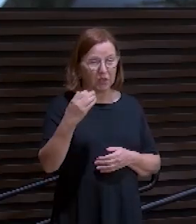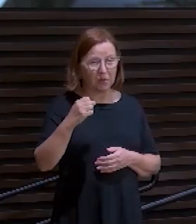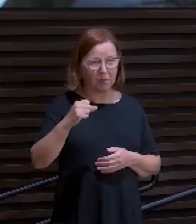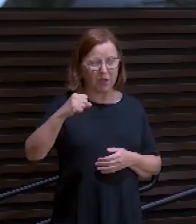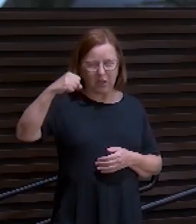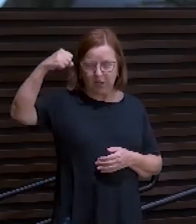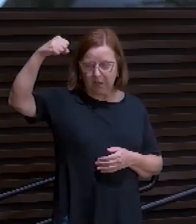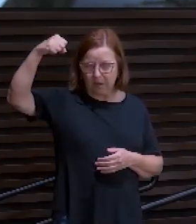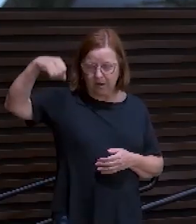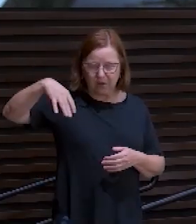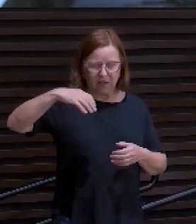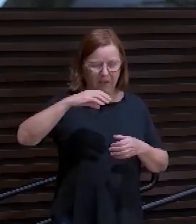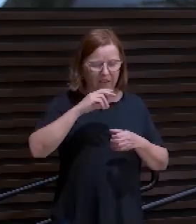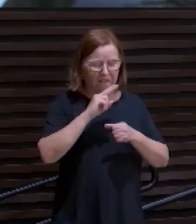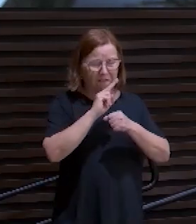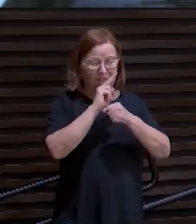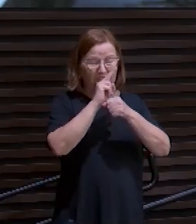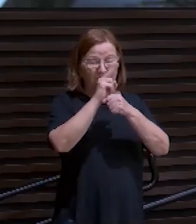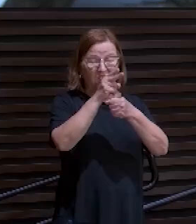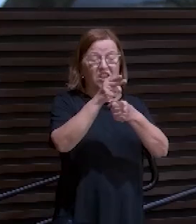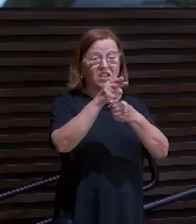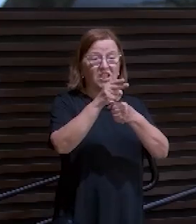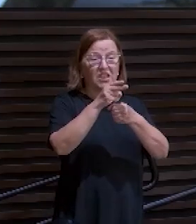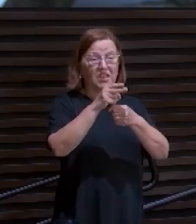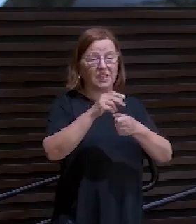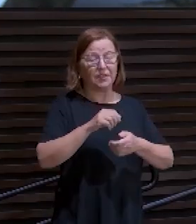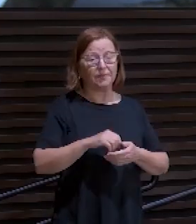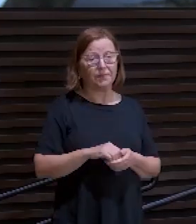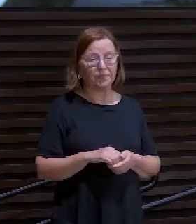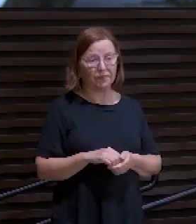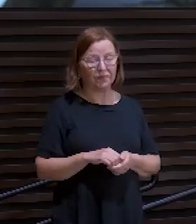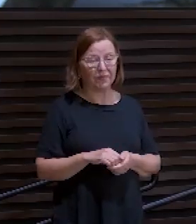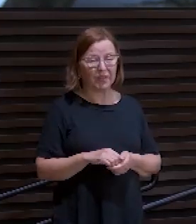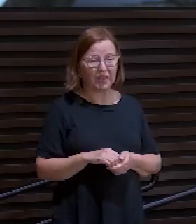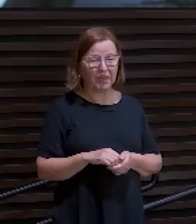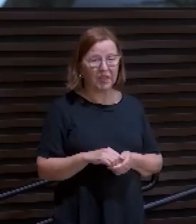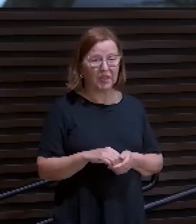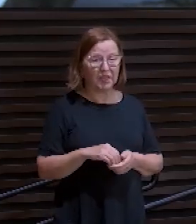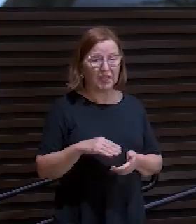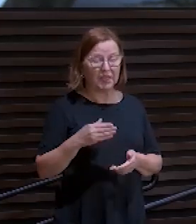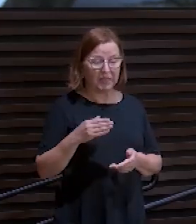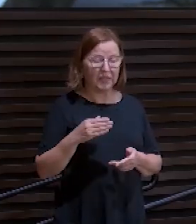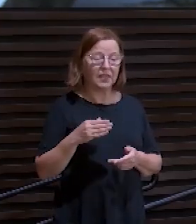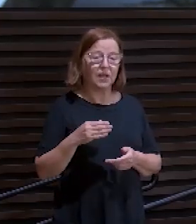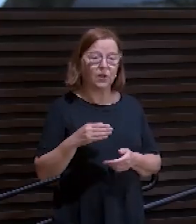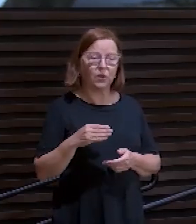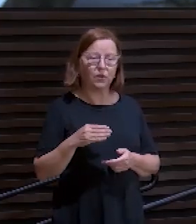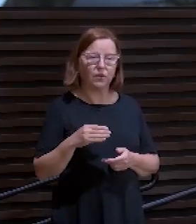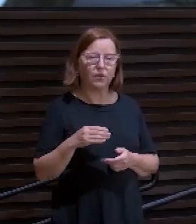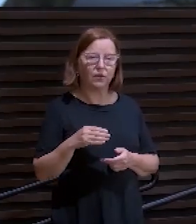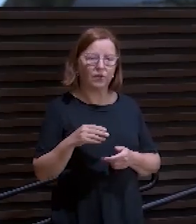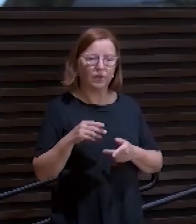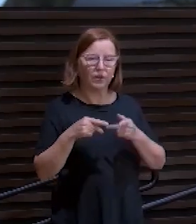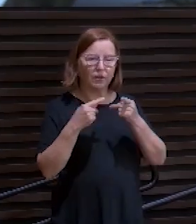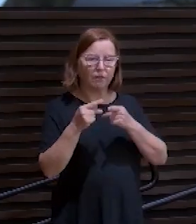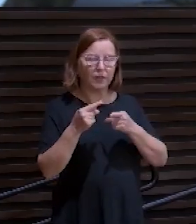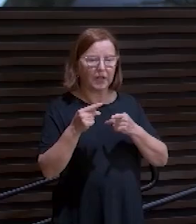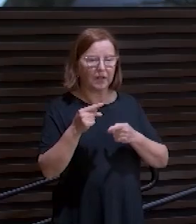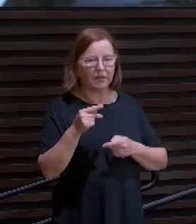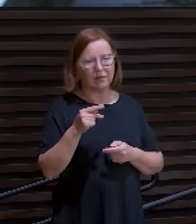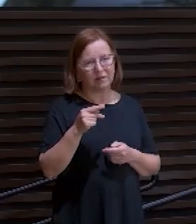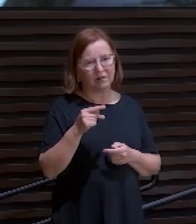E aquele a quem ele tanto procurava, como fariseu de fariseus, disse a Paulo: Saulo, Saulo, por